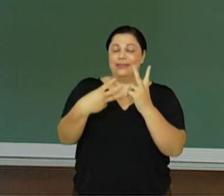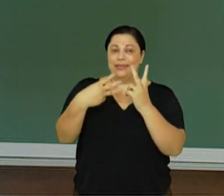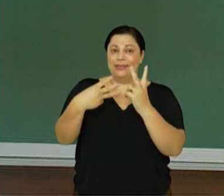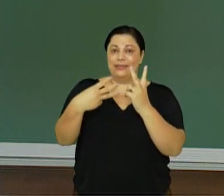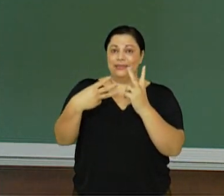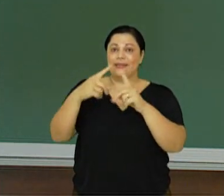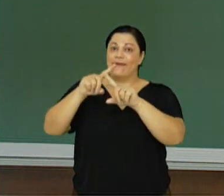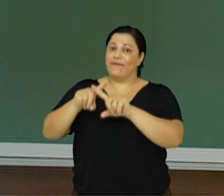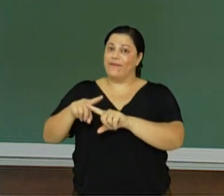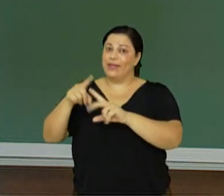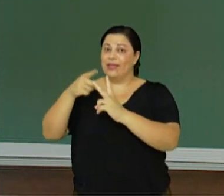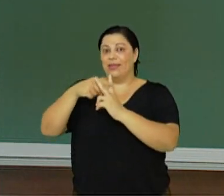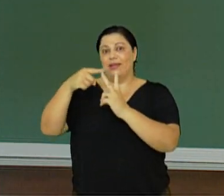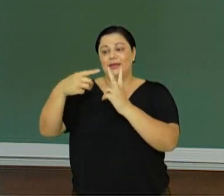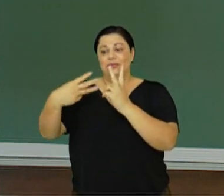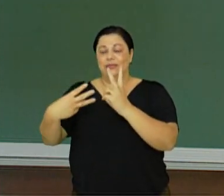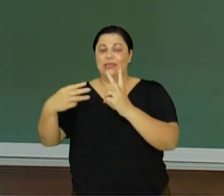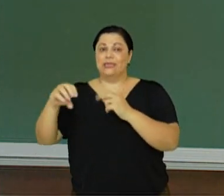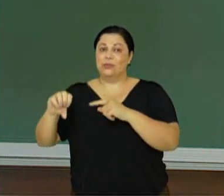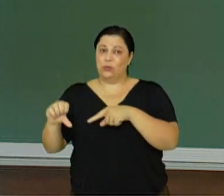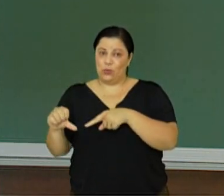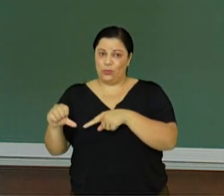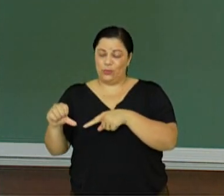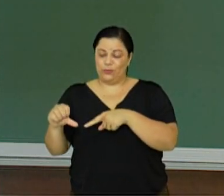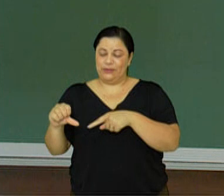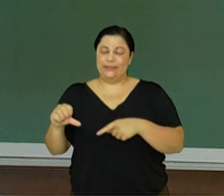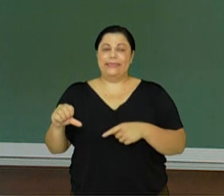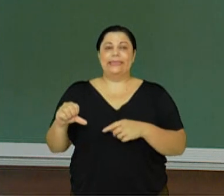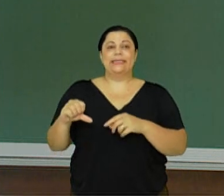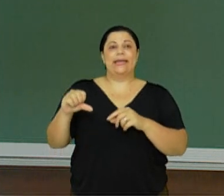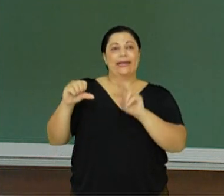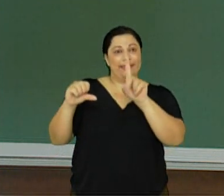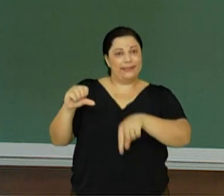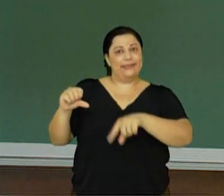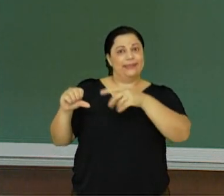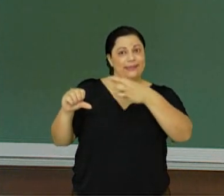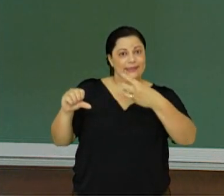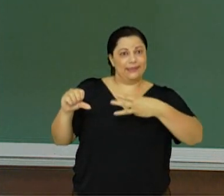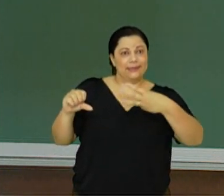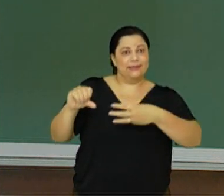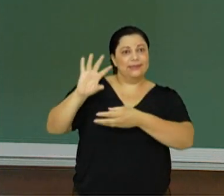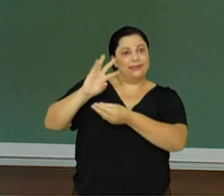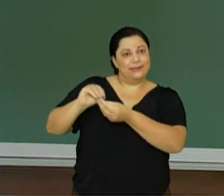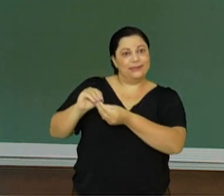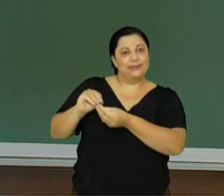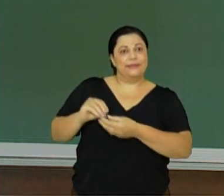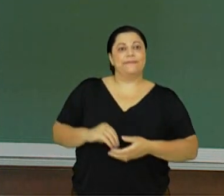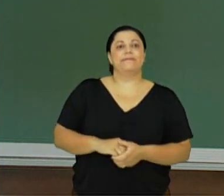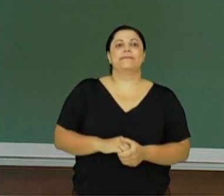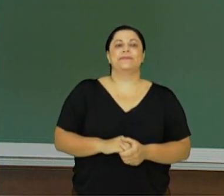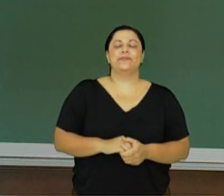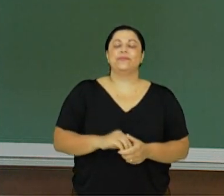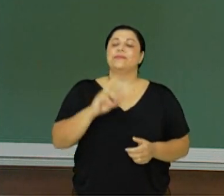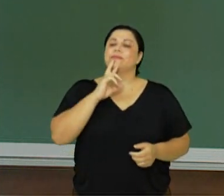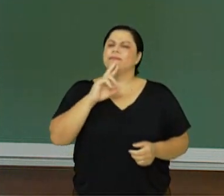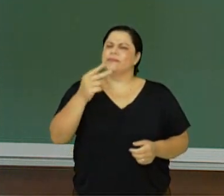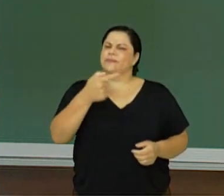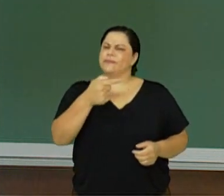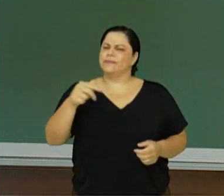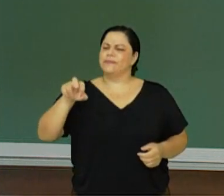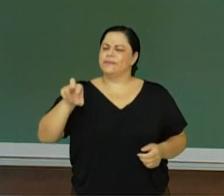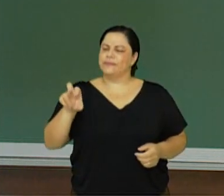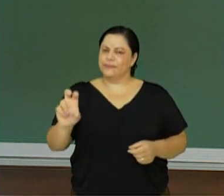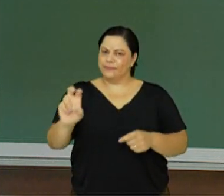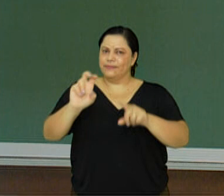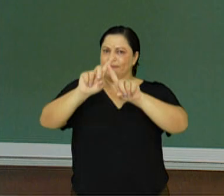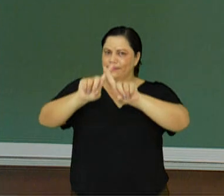3, raiz de 9, que é 3. Agora aqui multiplicando, 25 vezes 3, 75.